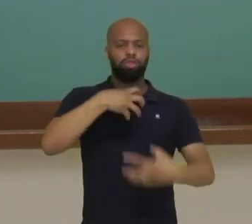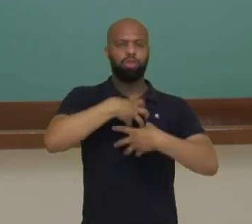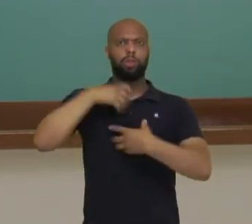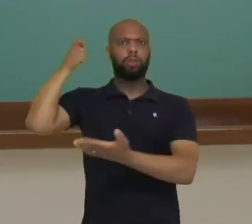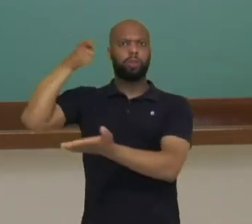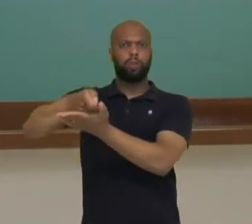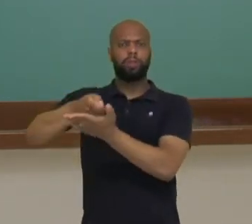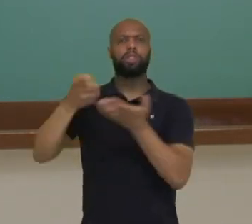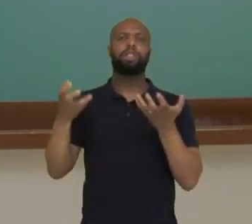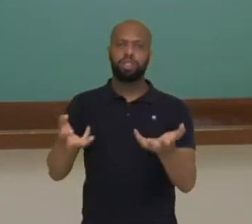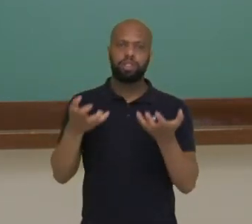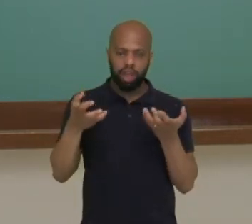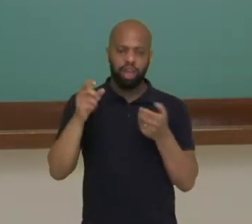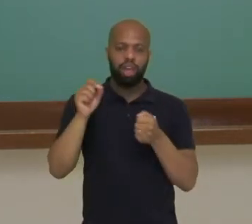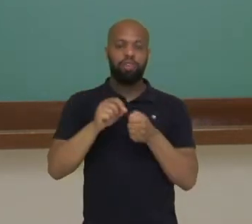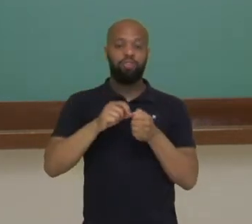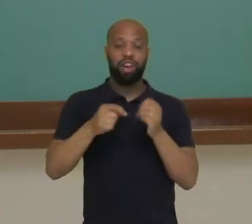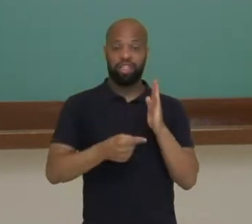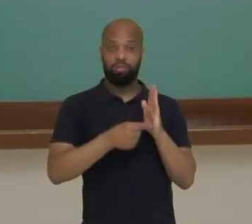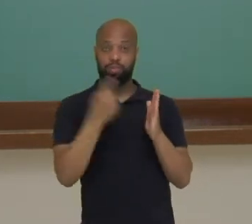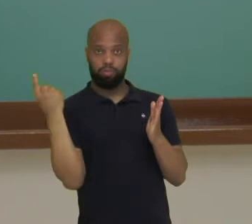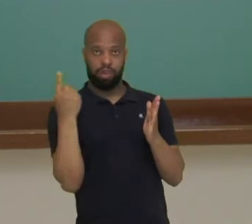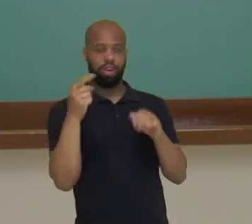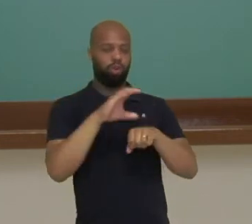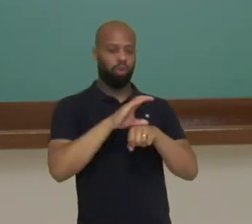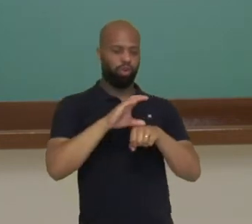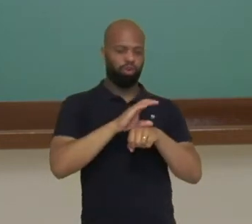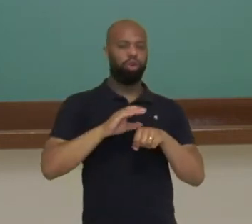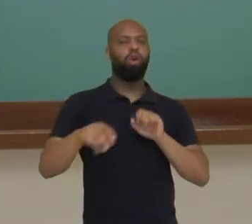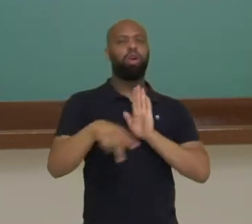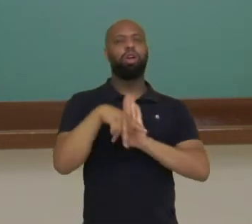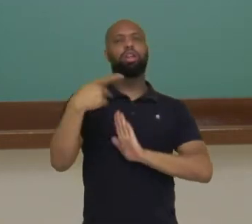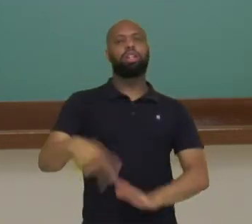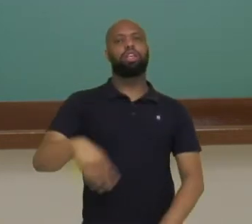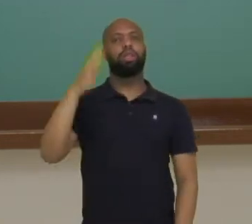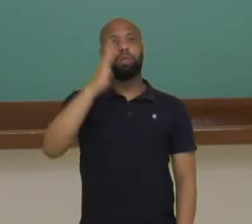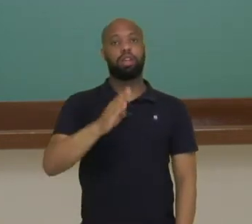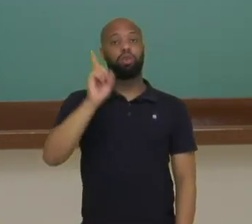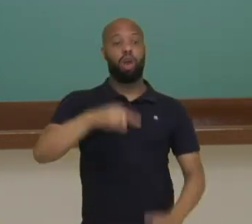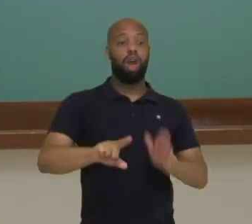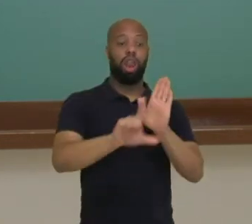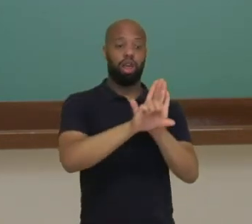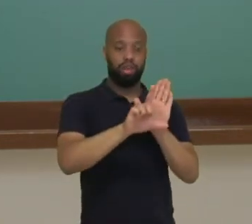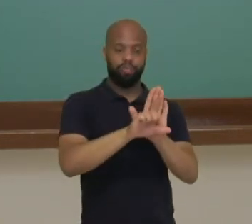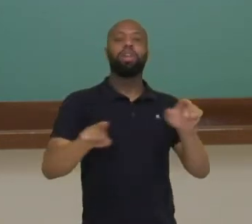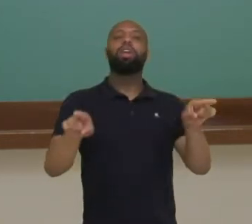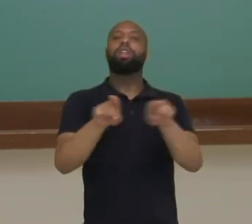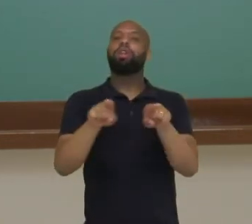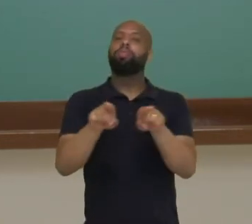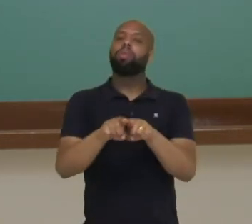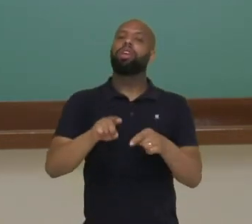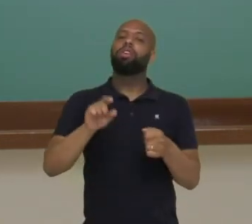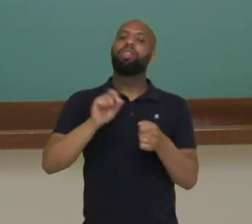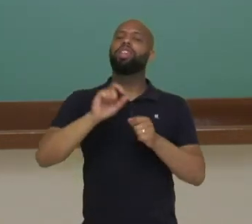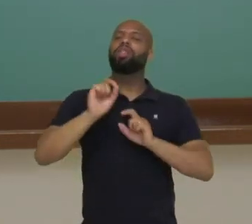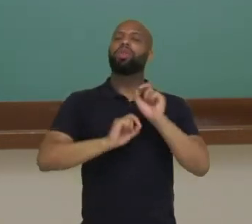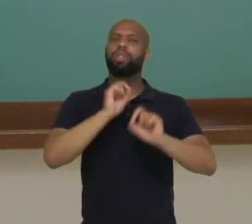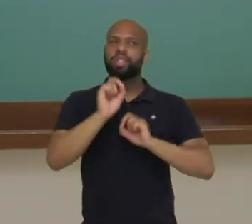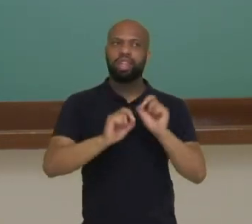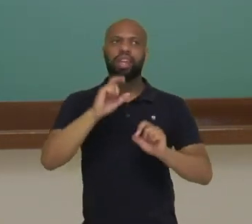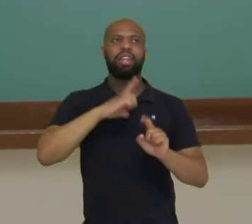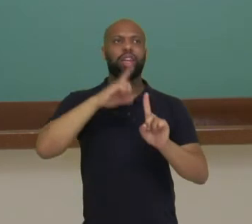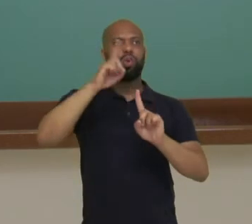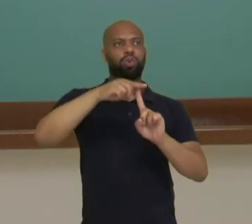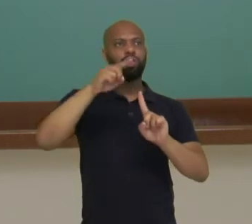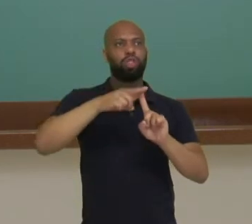autoritário. Ele vai fazer a primeira Constituição do Brasil, aquele conjunto de leis, vai colocar em xeque um tipo